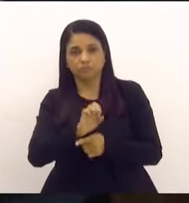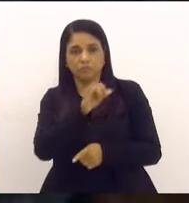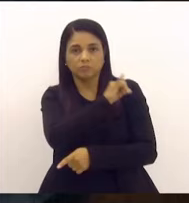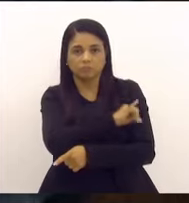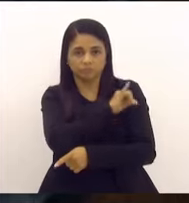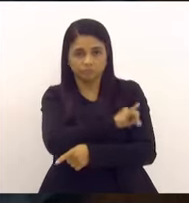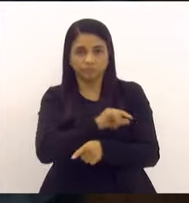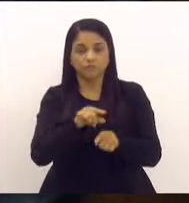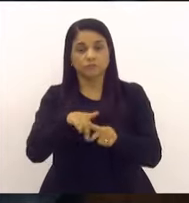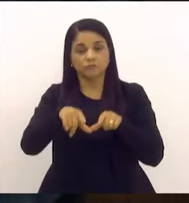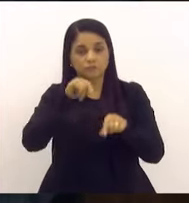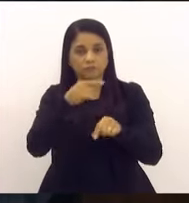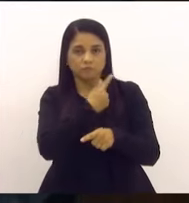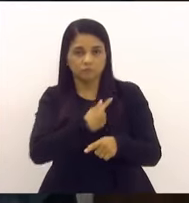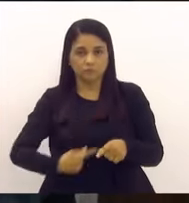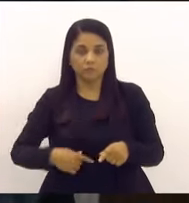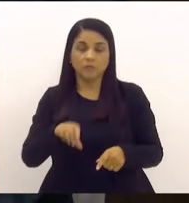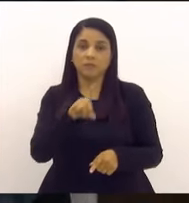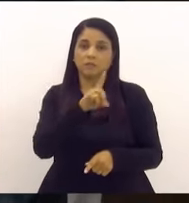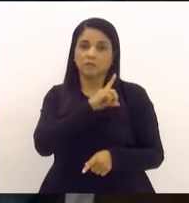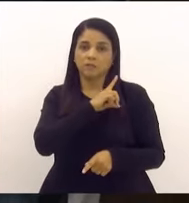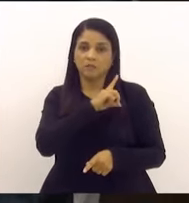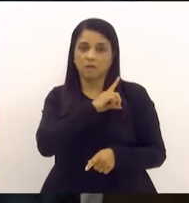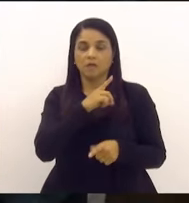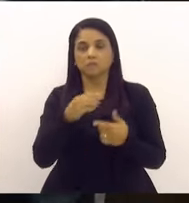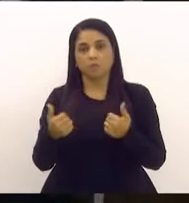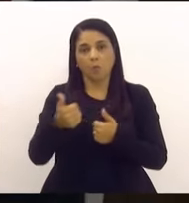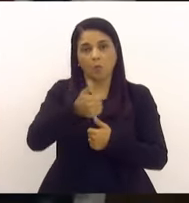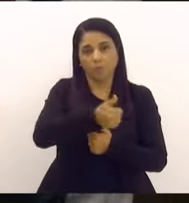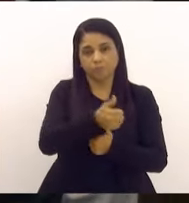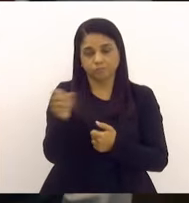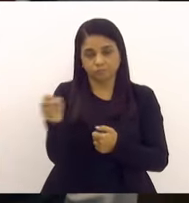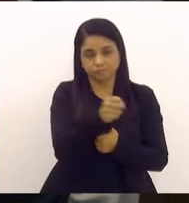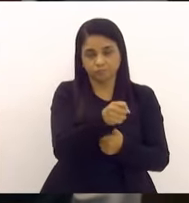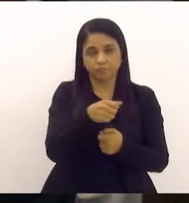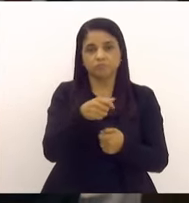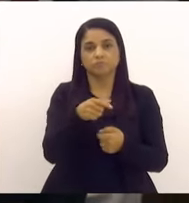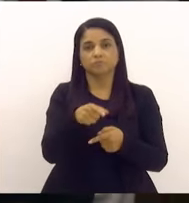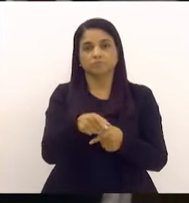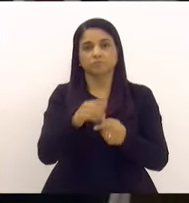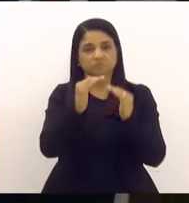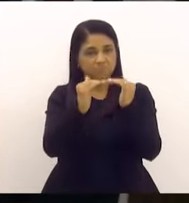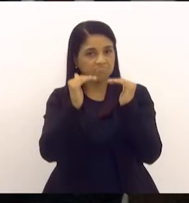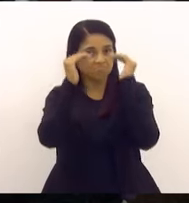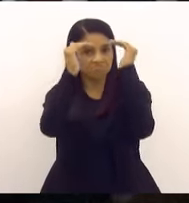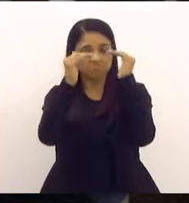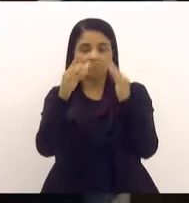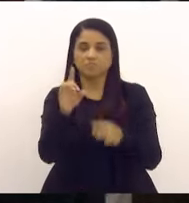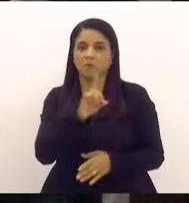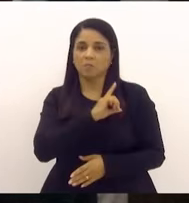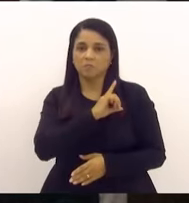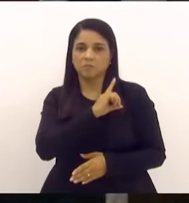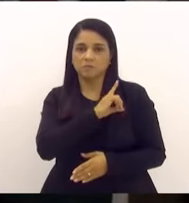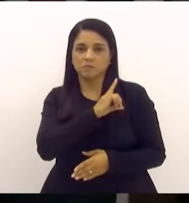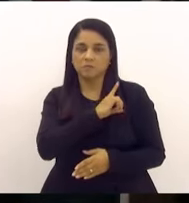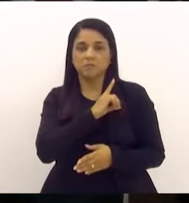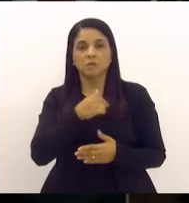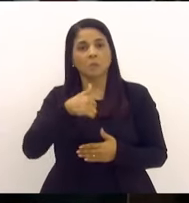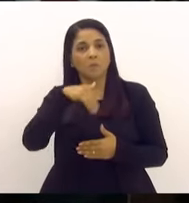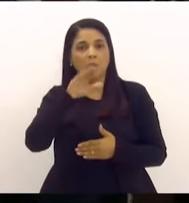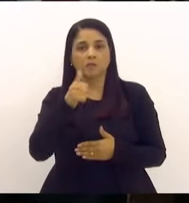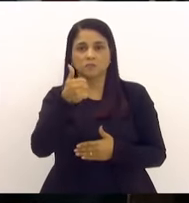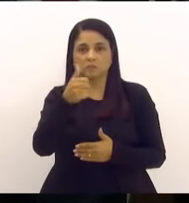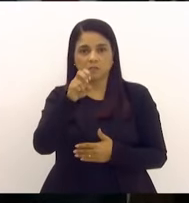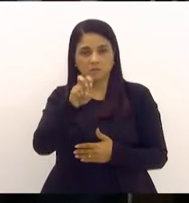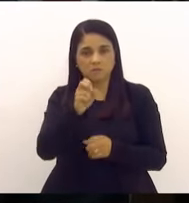governador do Estado, dentre os delegados de polícia, ocupantes do cargo efetivo da classe mais elevada da carreira, com mais de 15